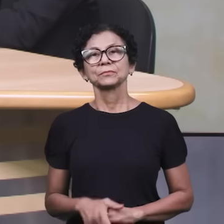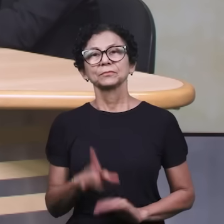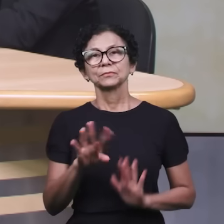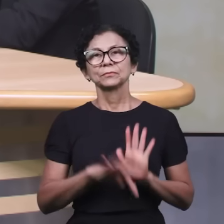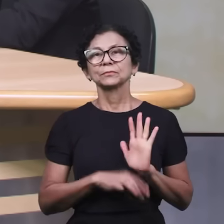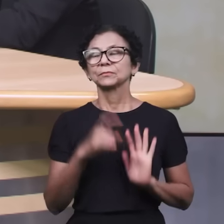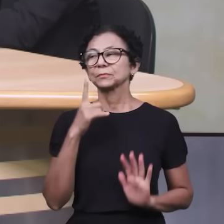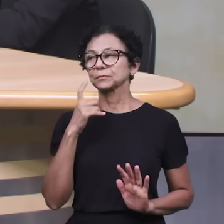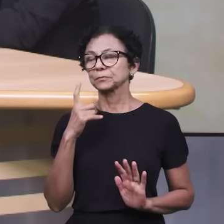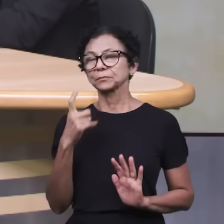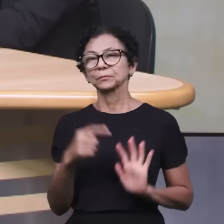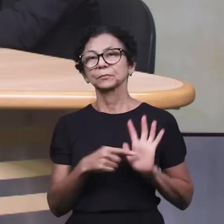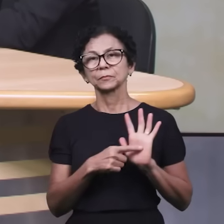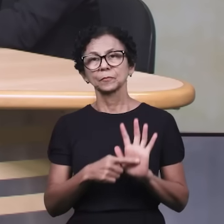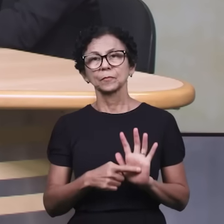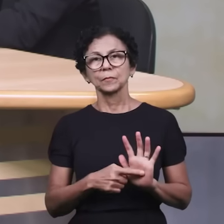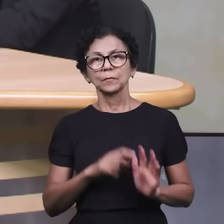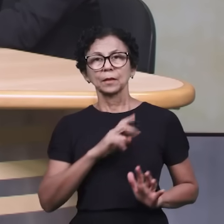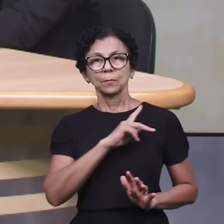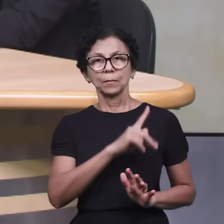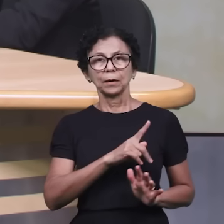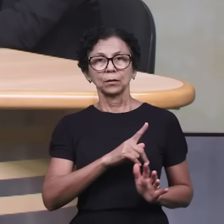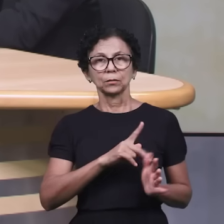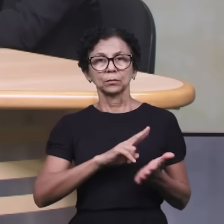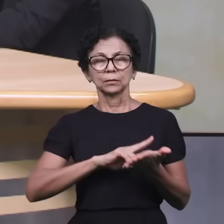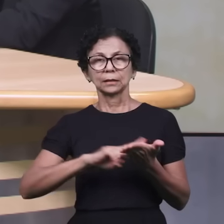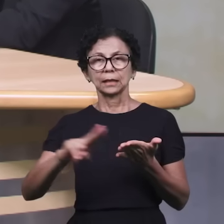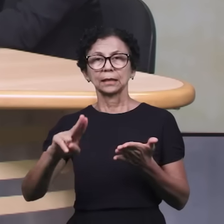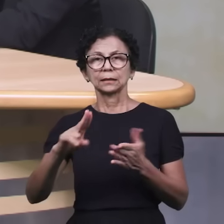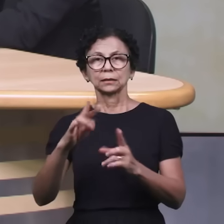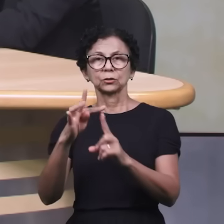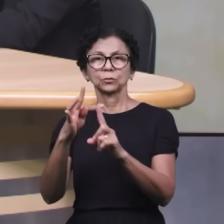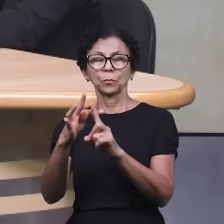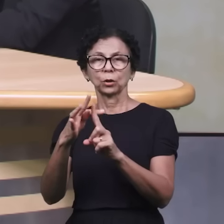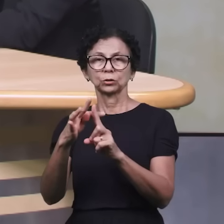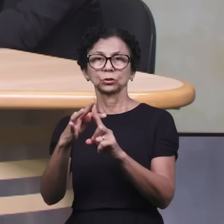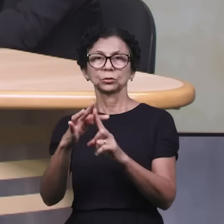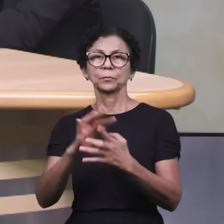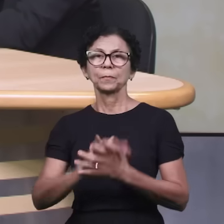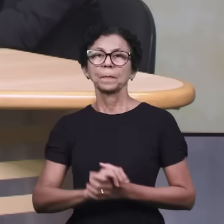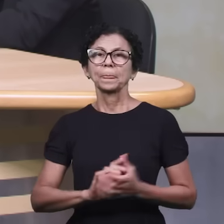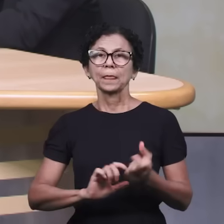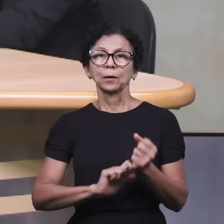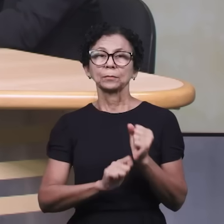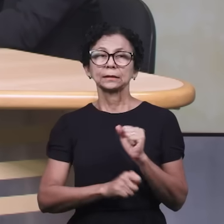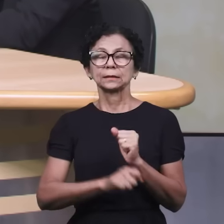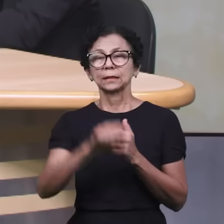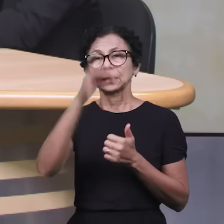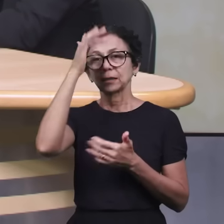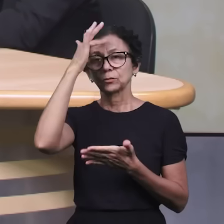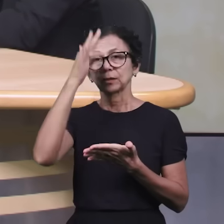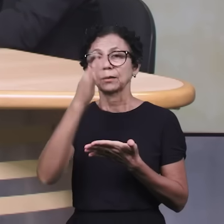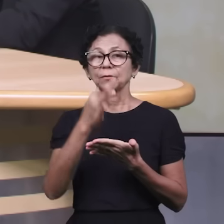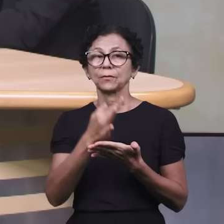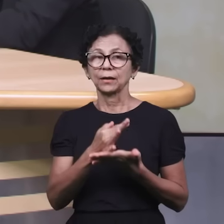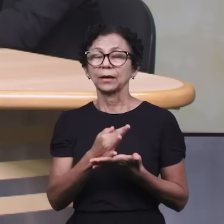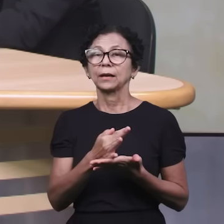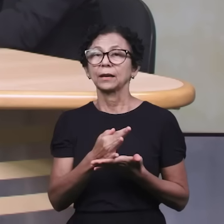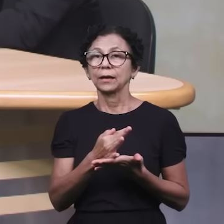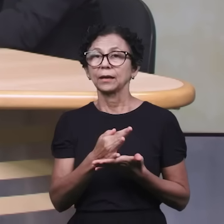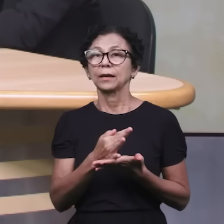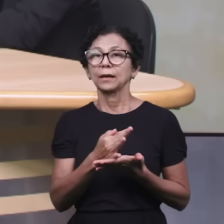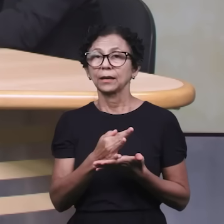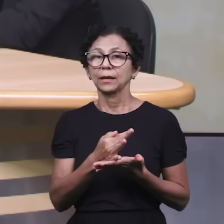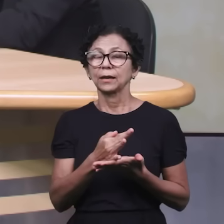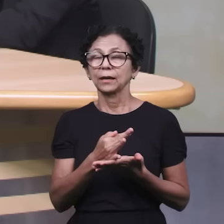uma pura consciência, né? Então essa decisão é muito importante, por isso que a gente costuma fazer